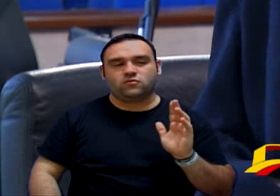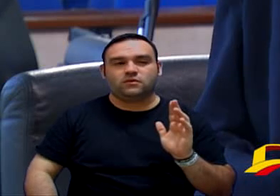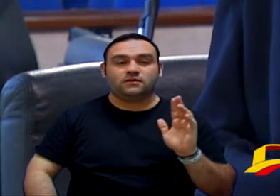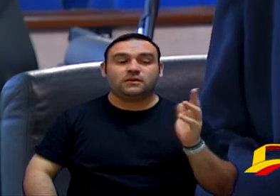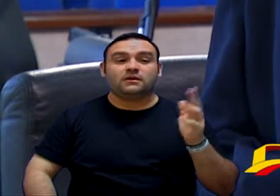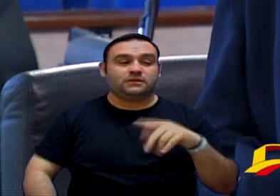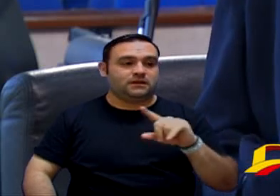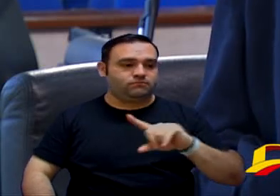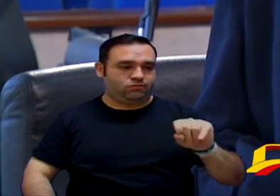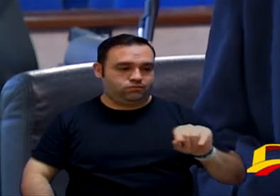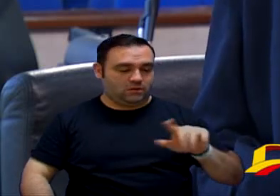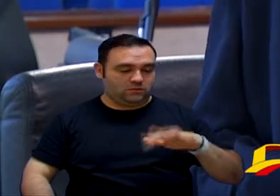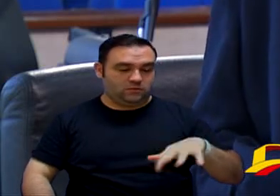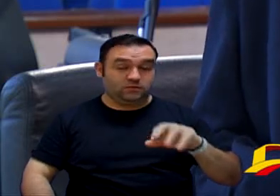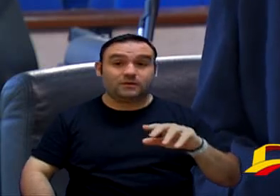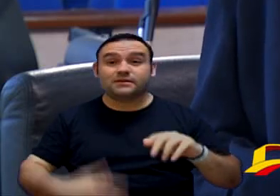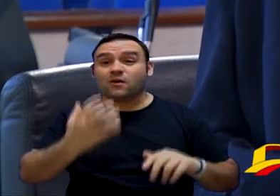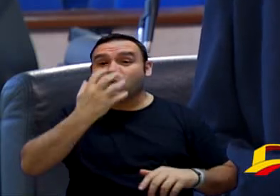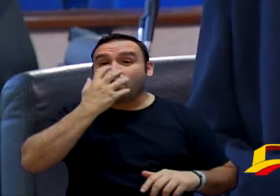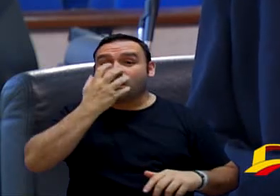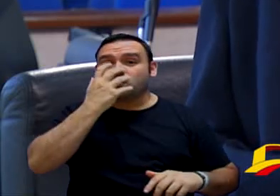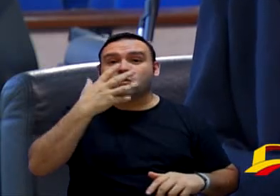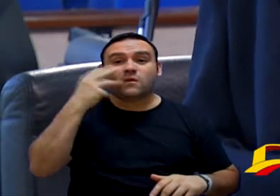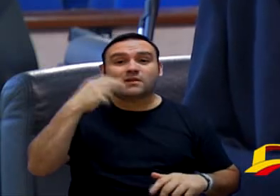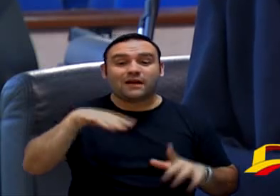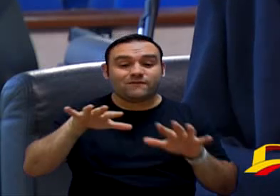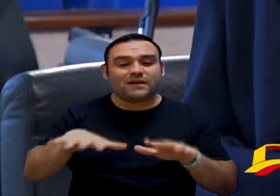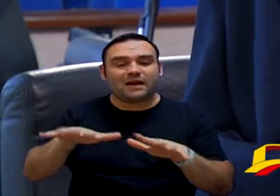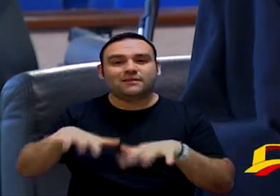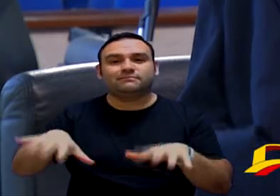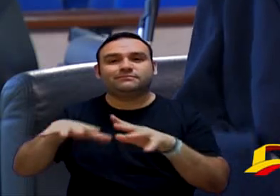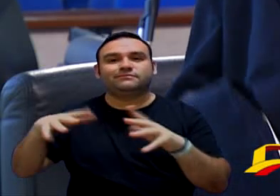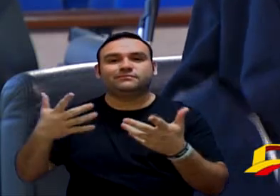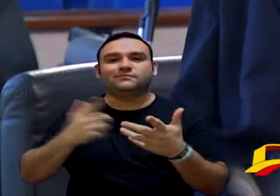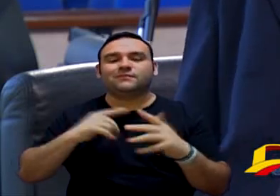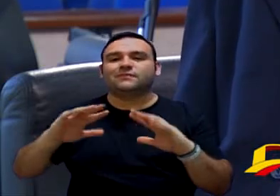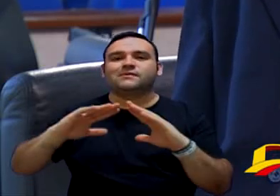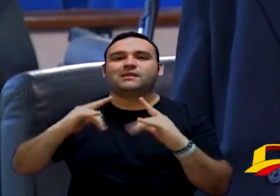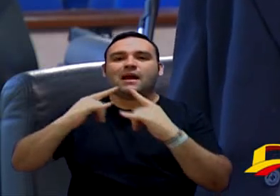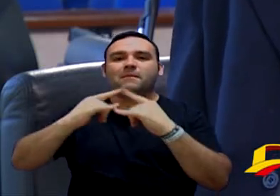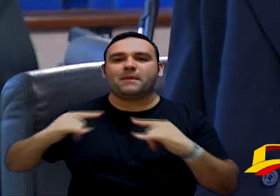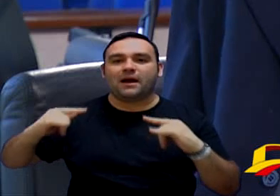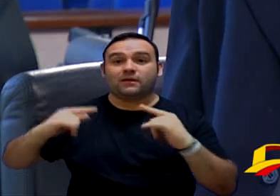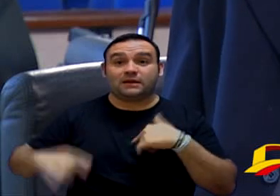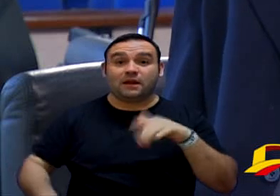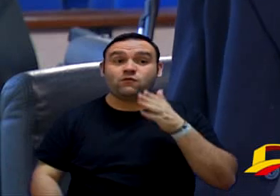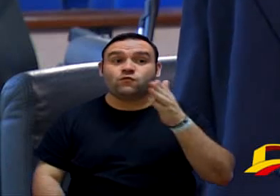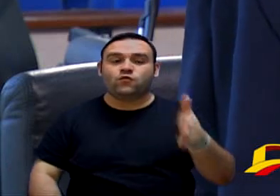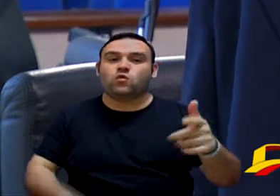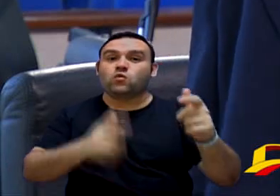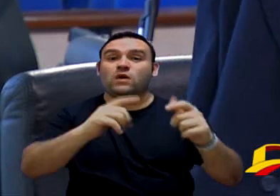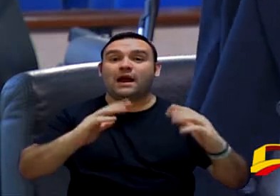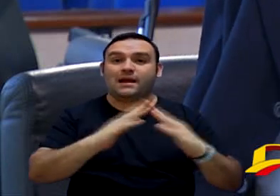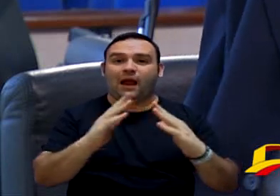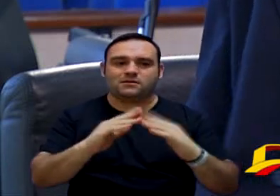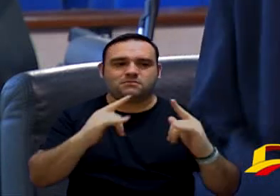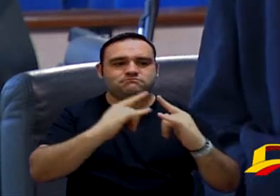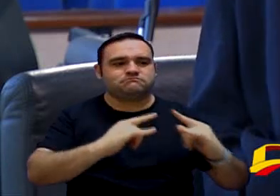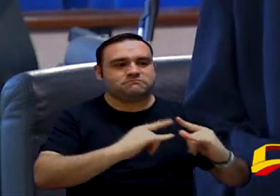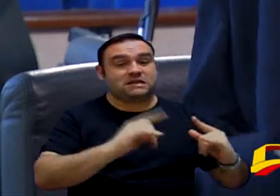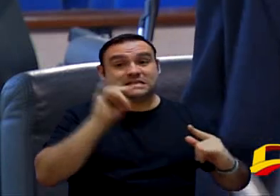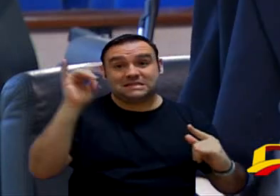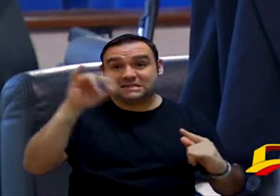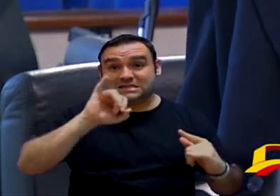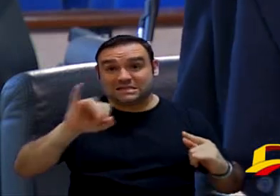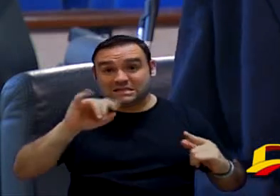durante os animais eles ficam muito no espaço que eles ficam que eles abrigam uma barraca e é fácil onde eles estavam Só se ele